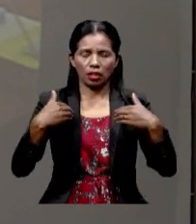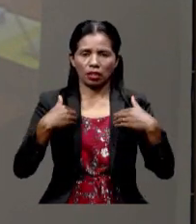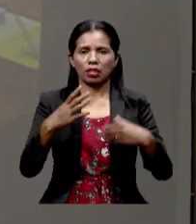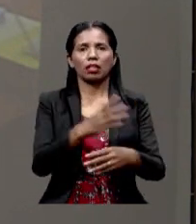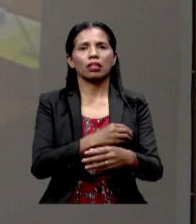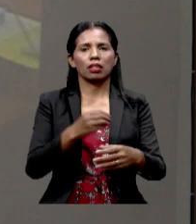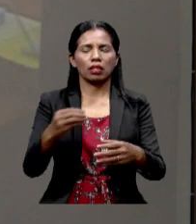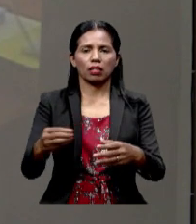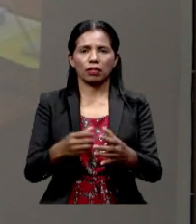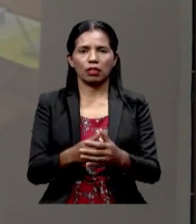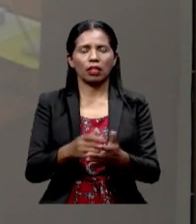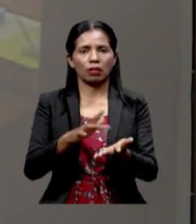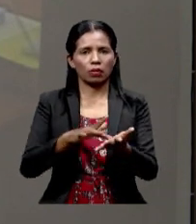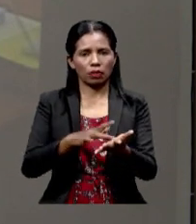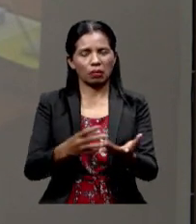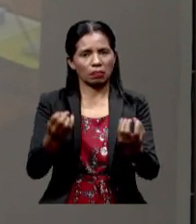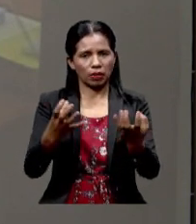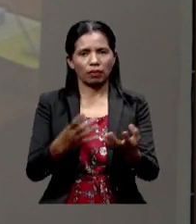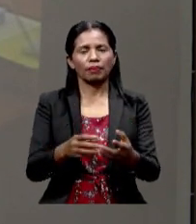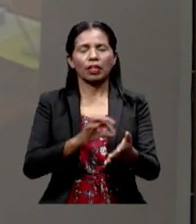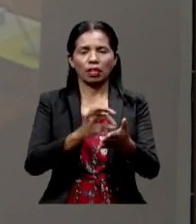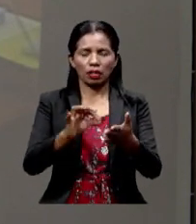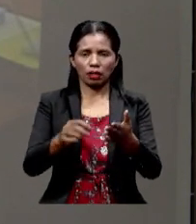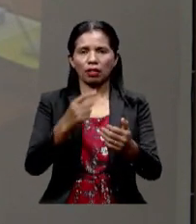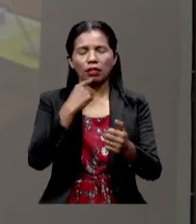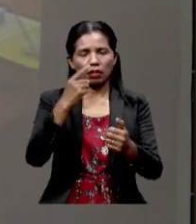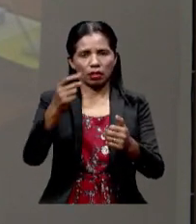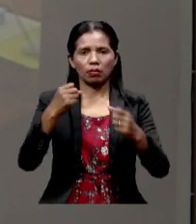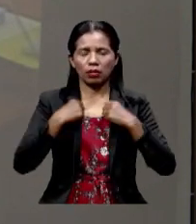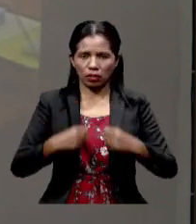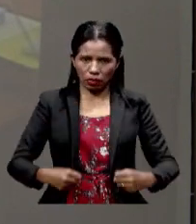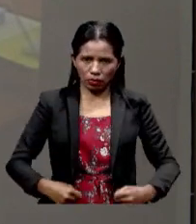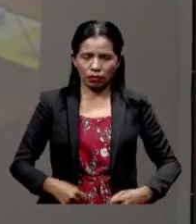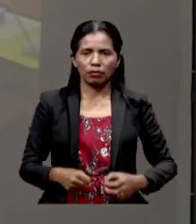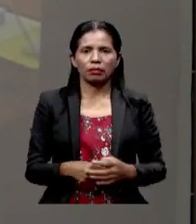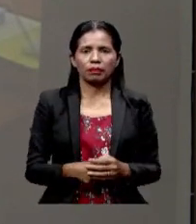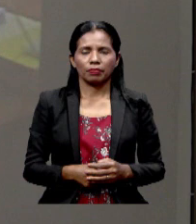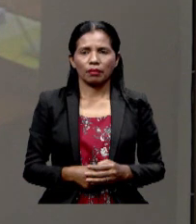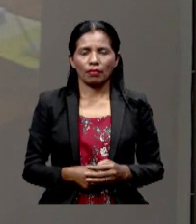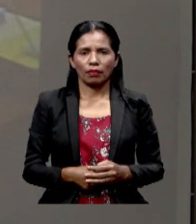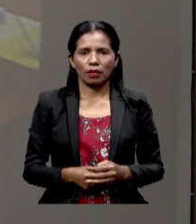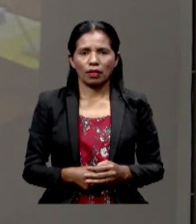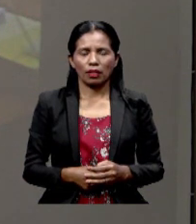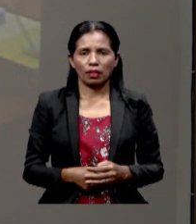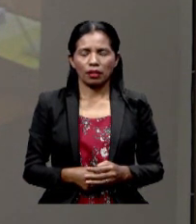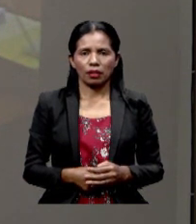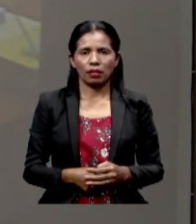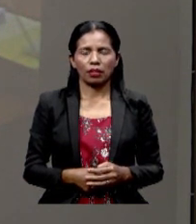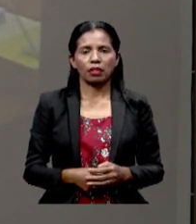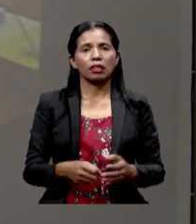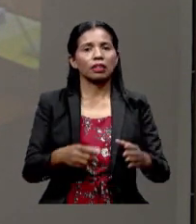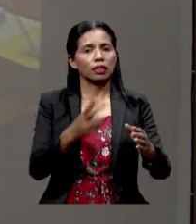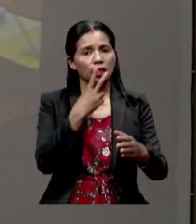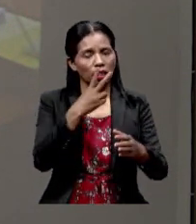miligramas. E a embalagem requer aviso com a saúde. Enquanto ida ilegal, nem